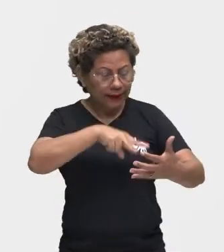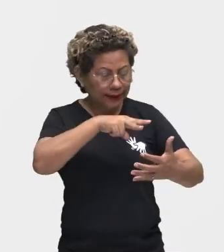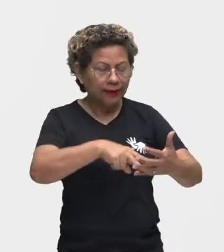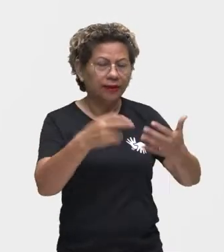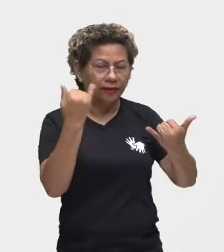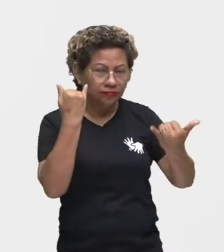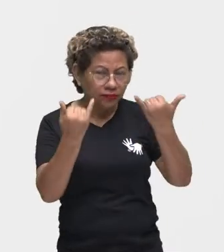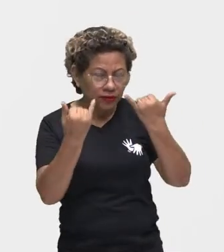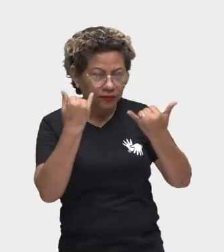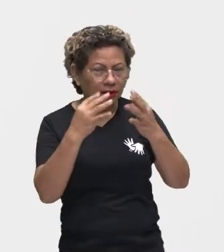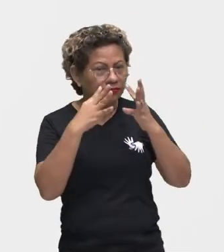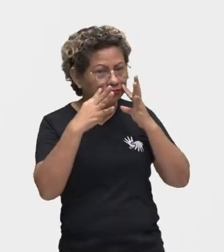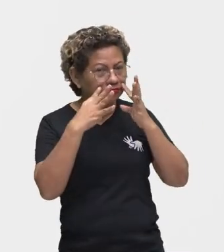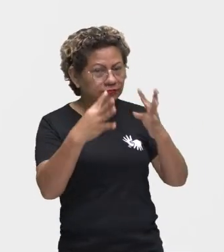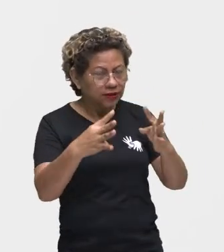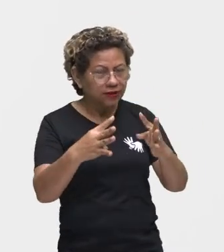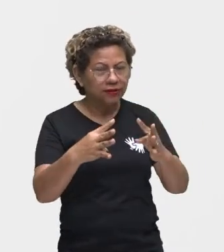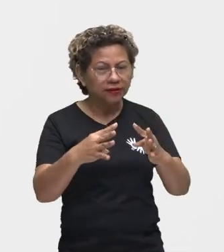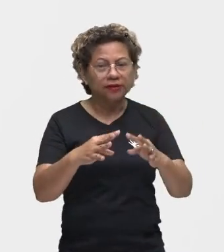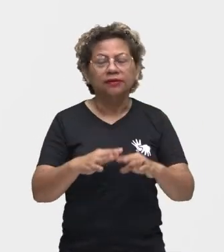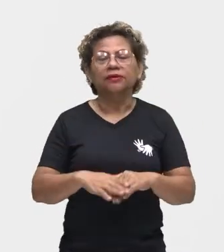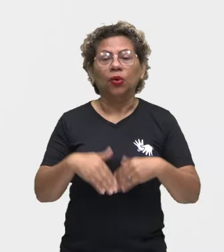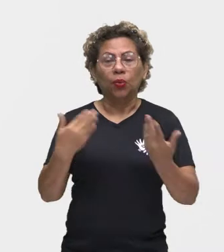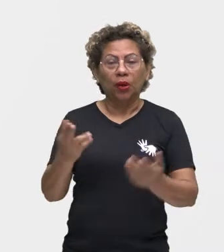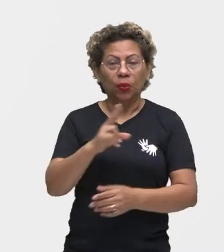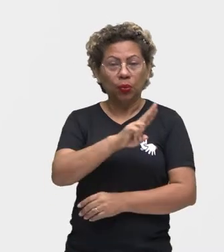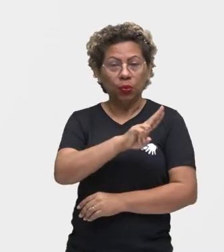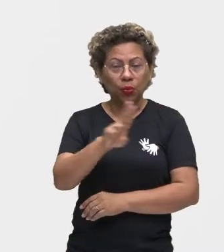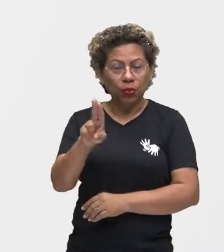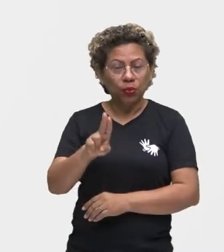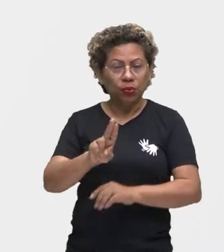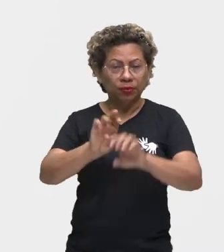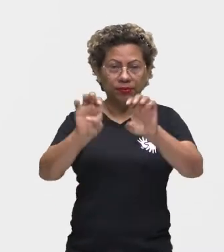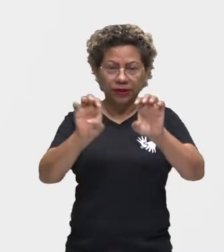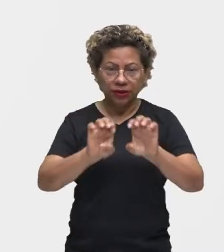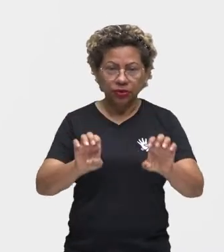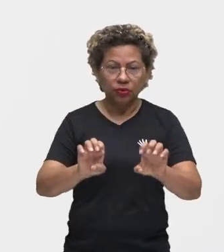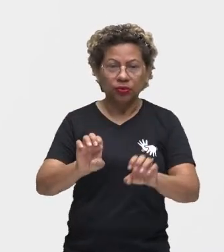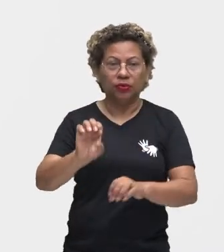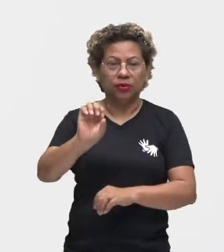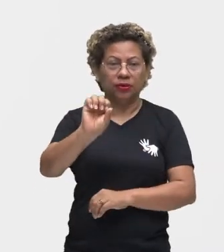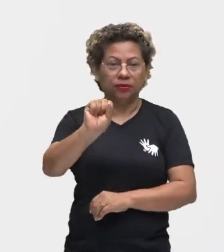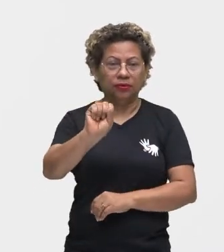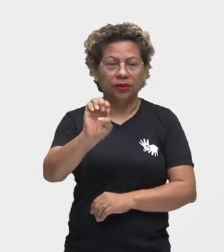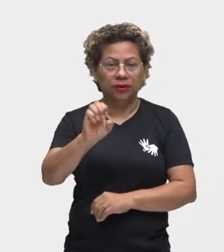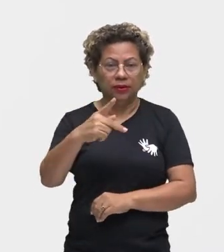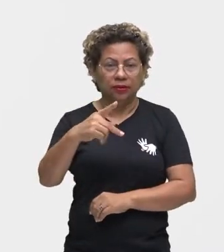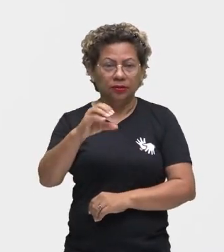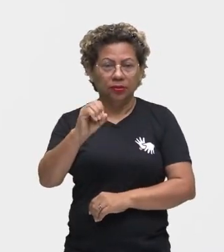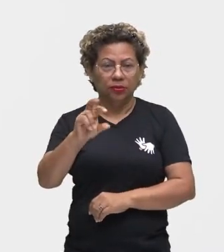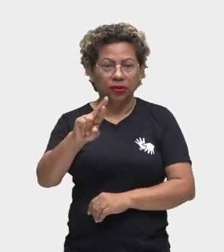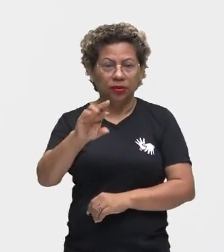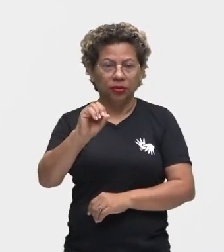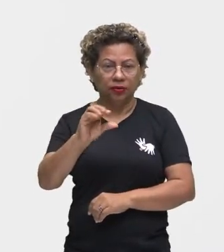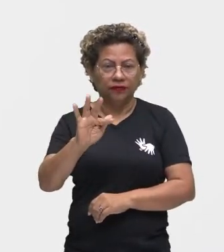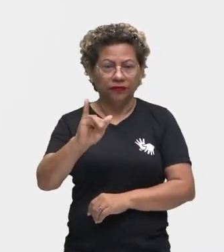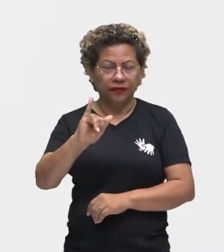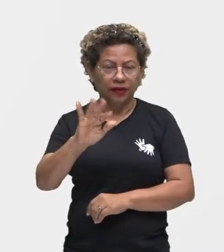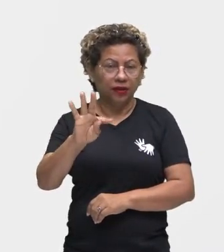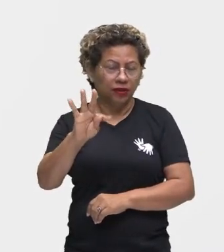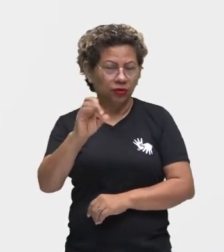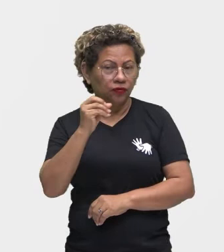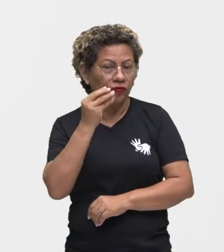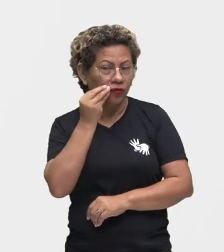nome recebe a estrutura presente no esporófito onde os esporos são produzidos. A resposta correta, vamos